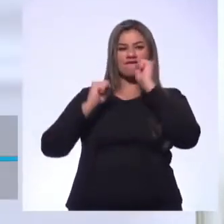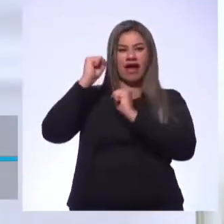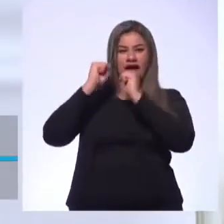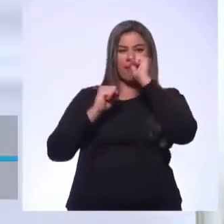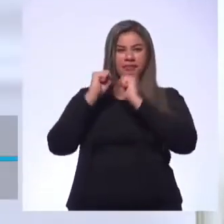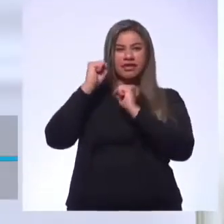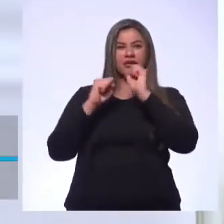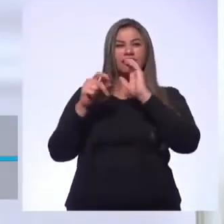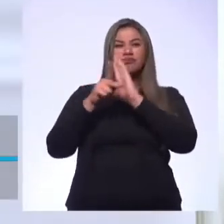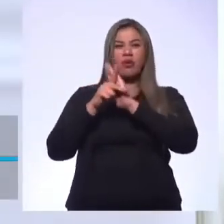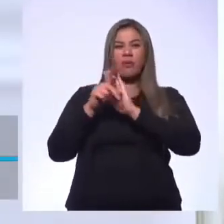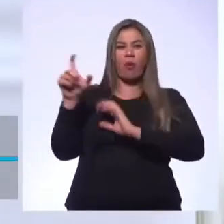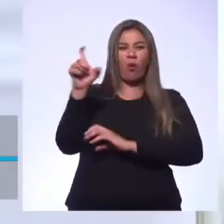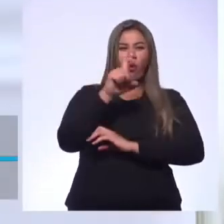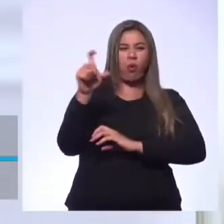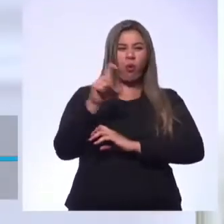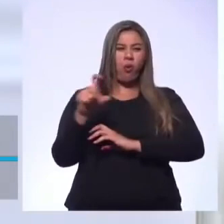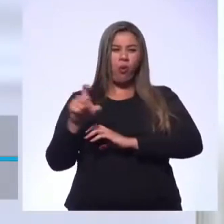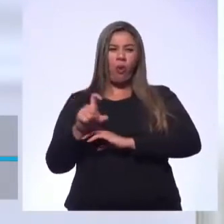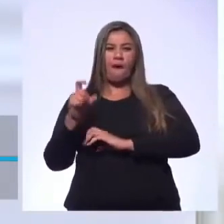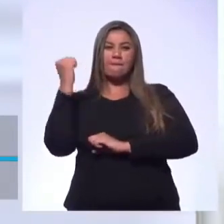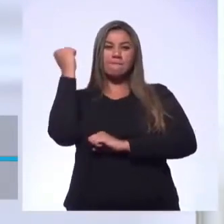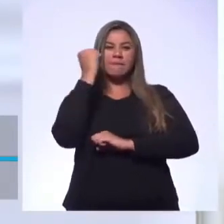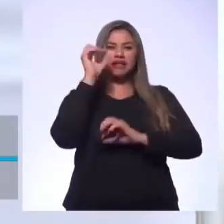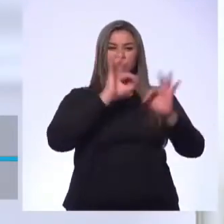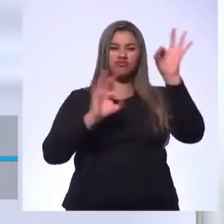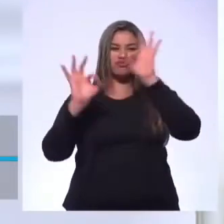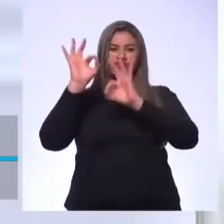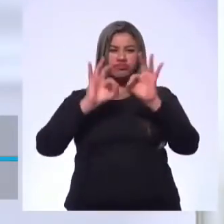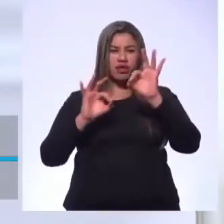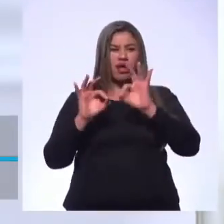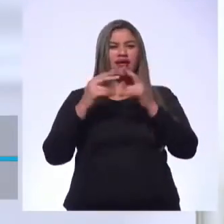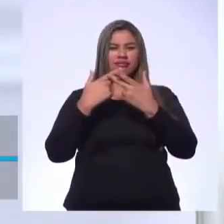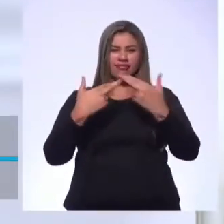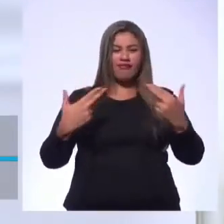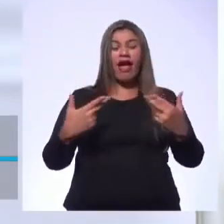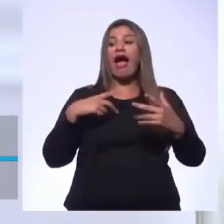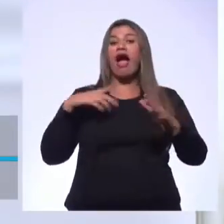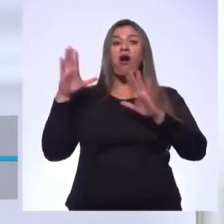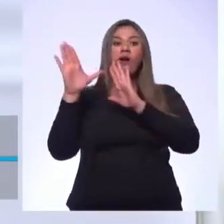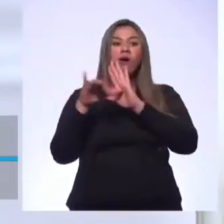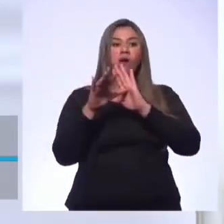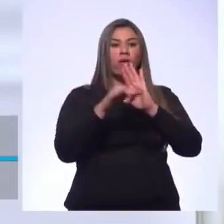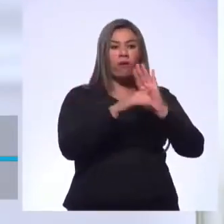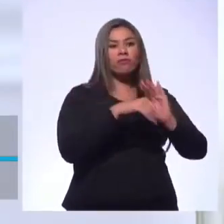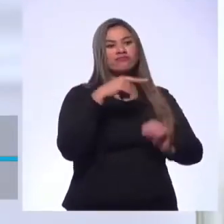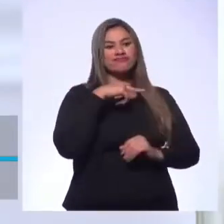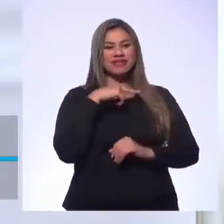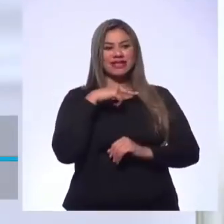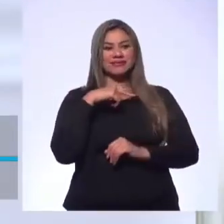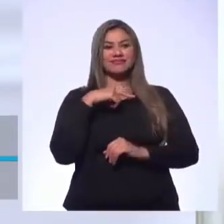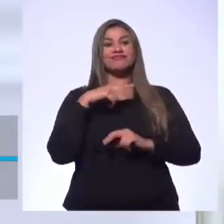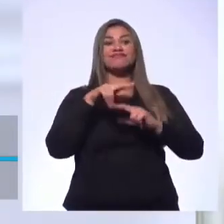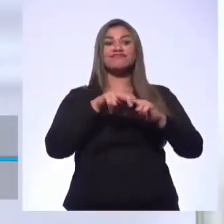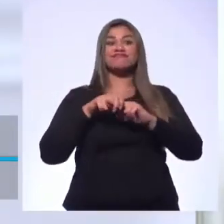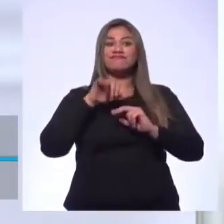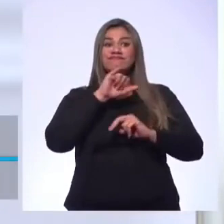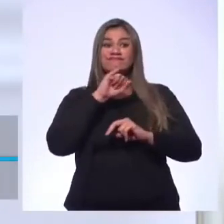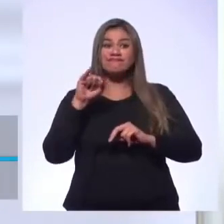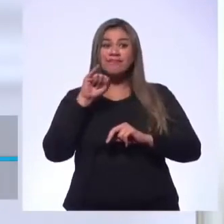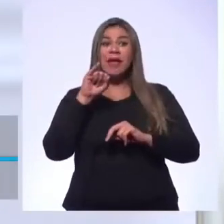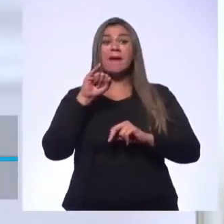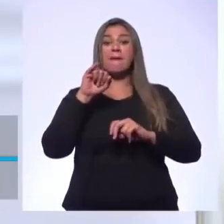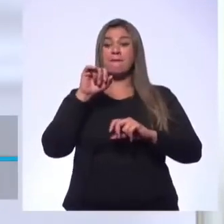inseticida, tá? Que é utilizado na agricultura. Tá bom? Então, por isso que se você é pego com chumbinho, você é preso